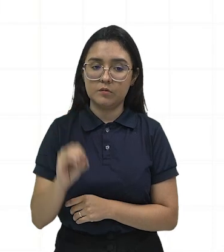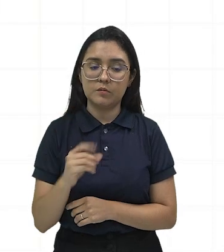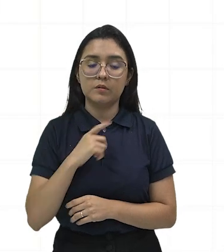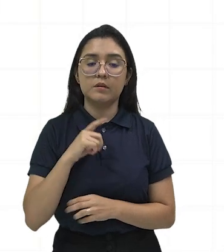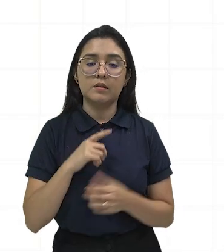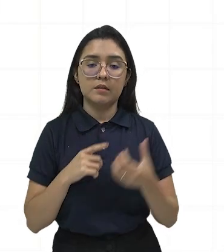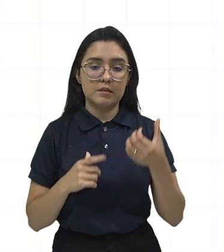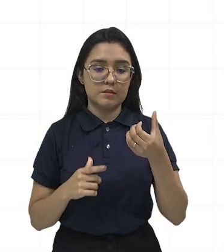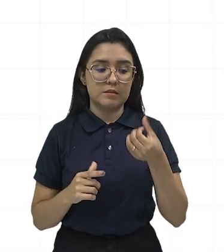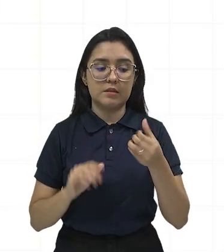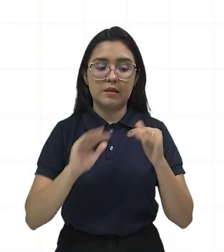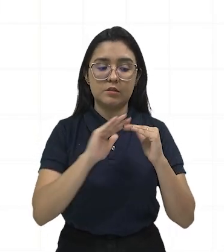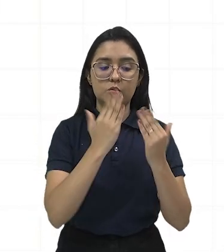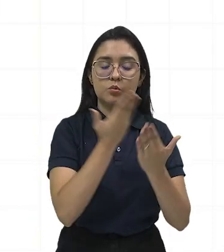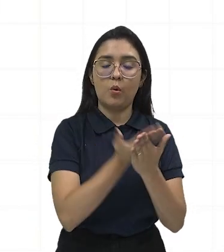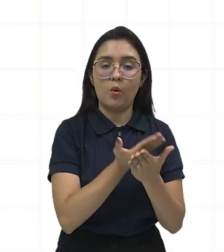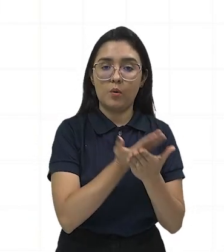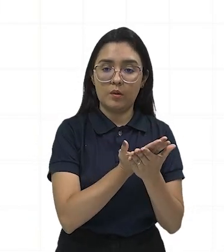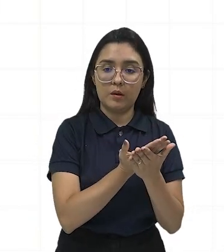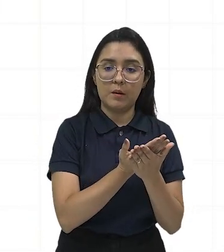6 escolas